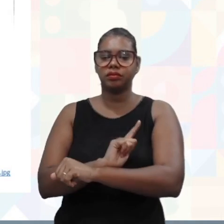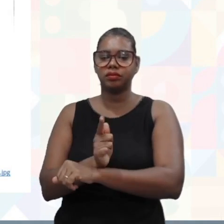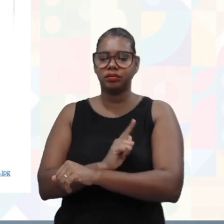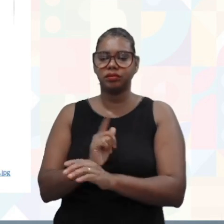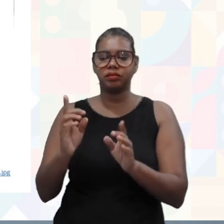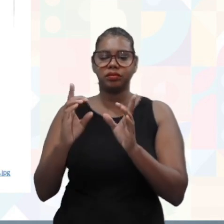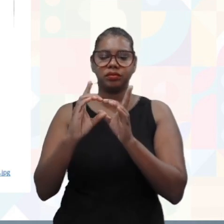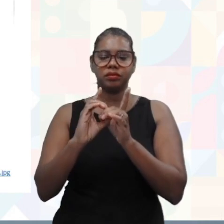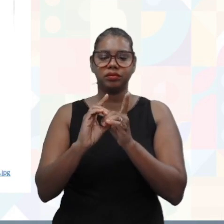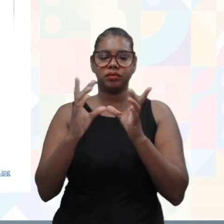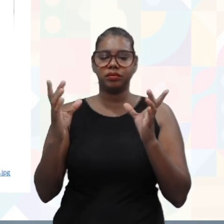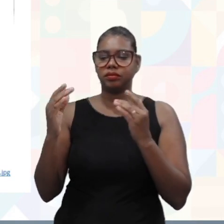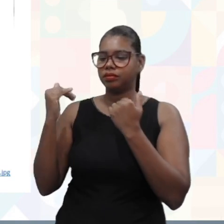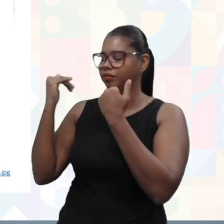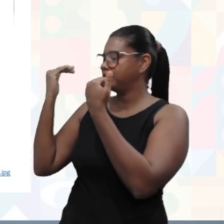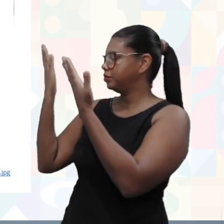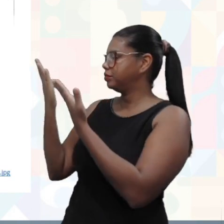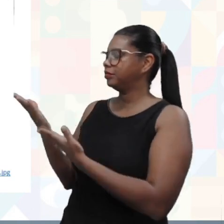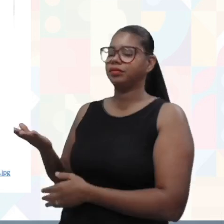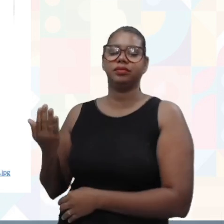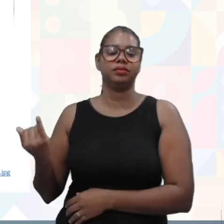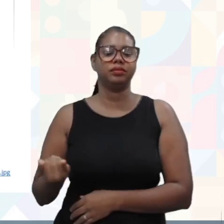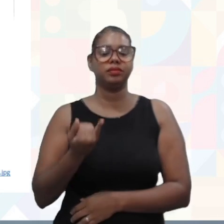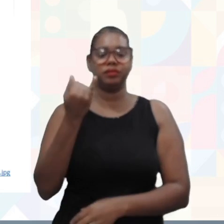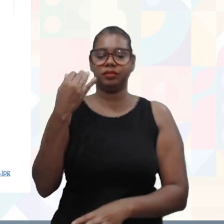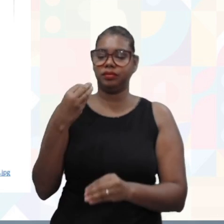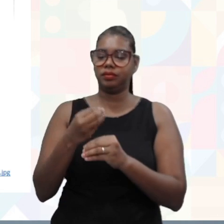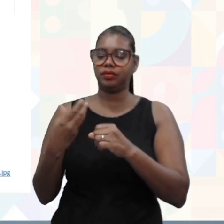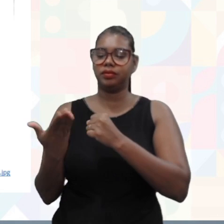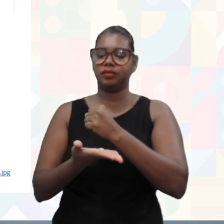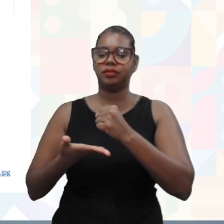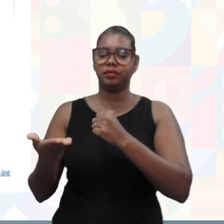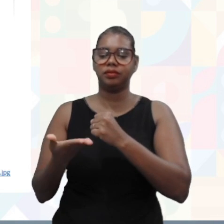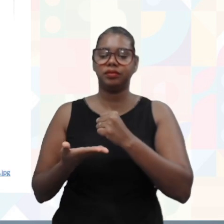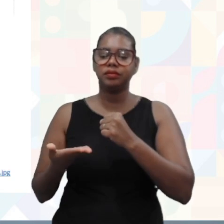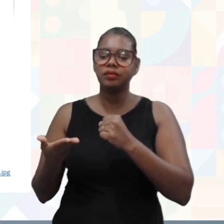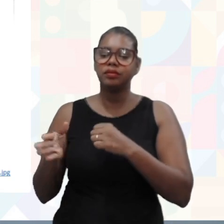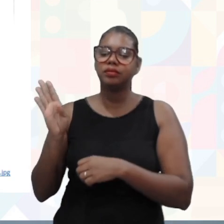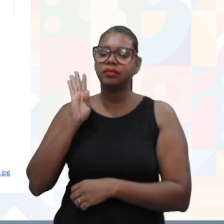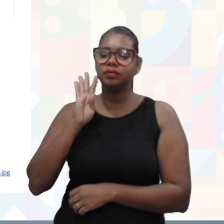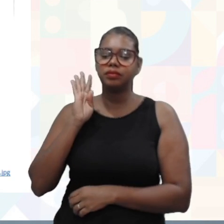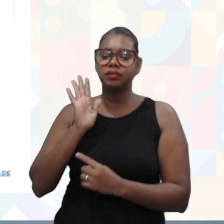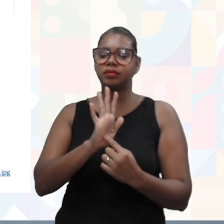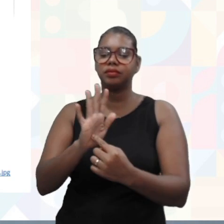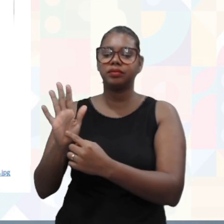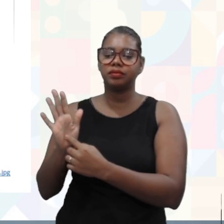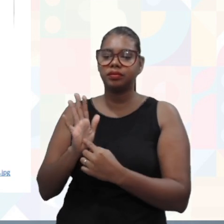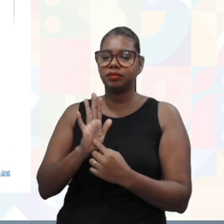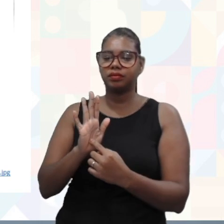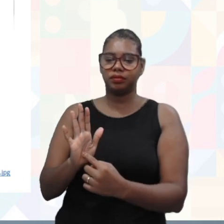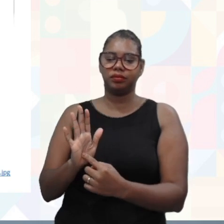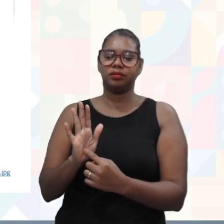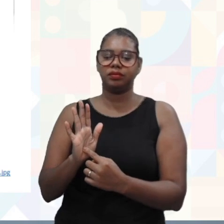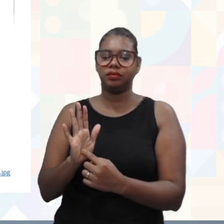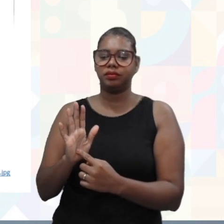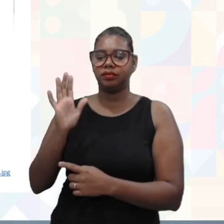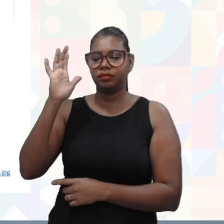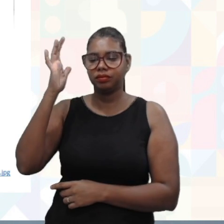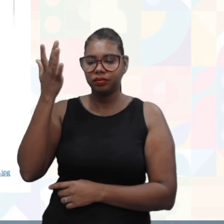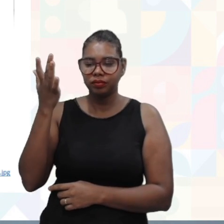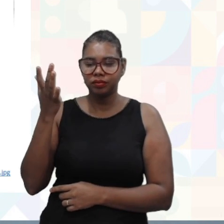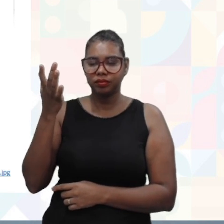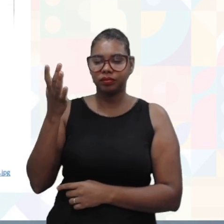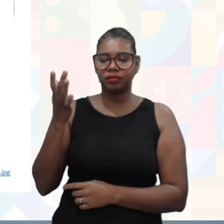gestão democrática, ela é fundamentada na nossa base legal e ela traz uma perspectiva de descentralização